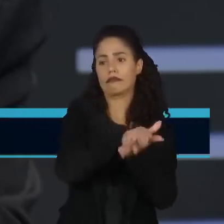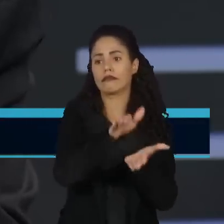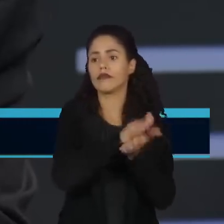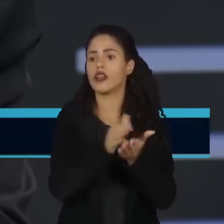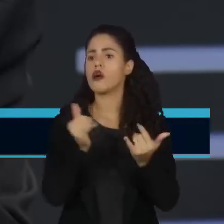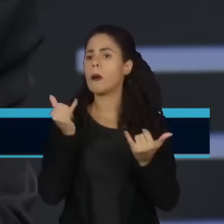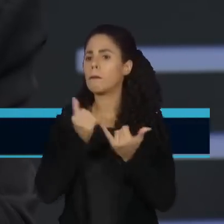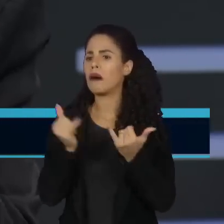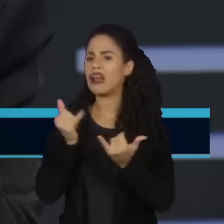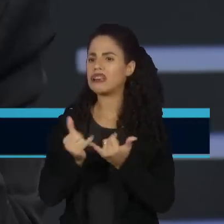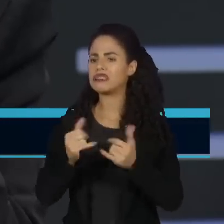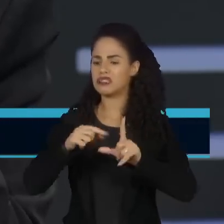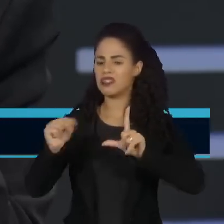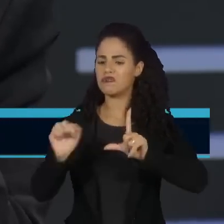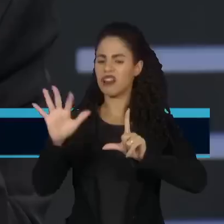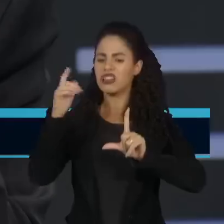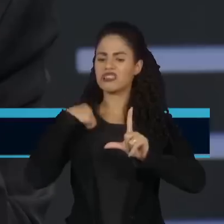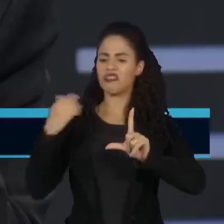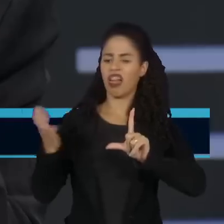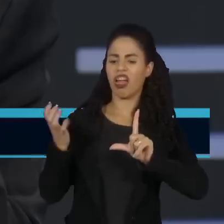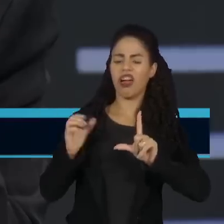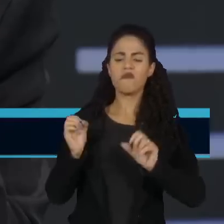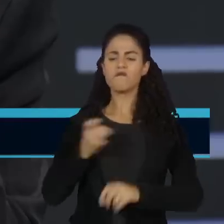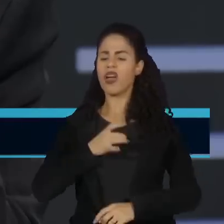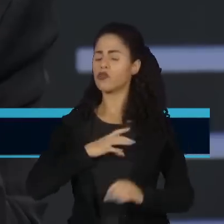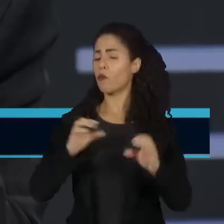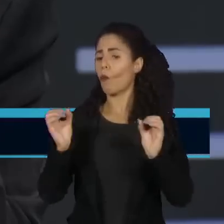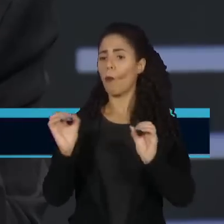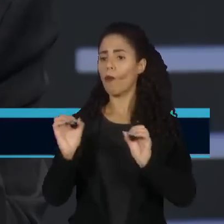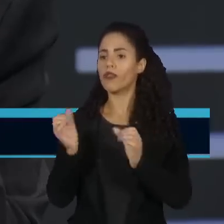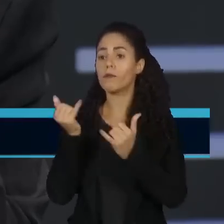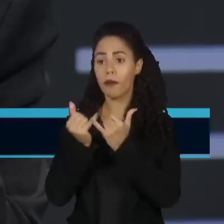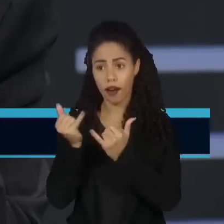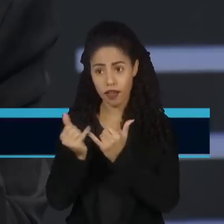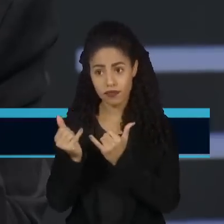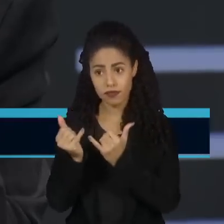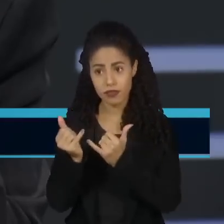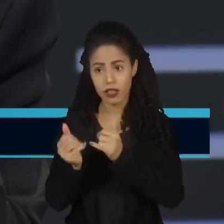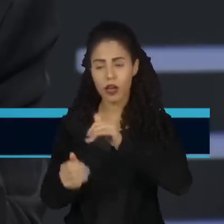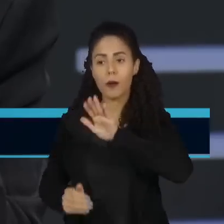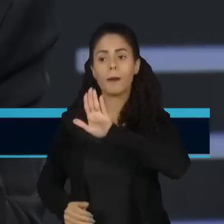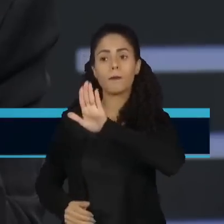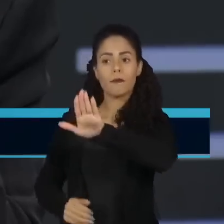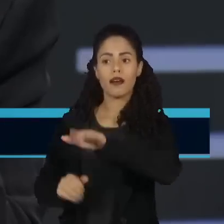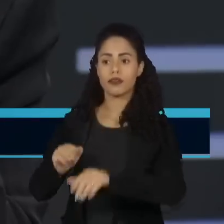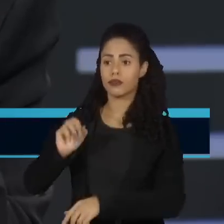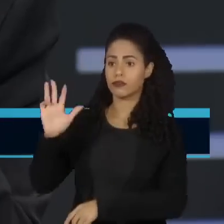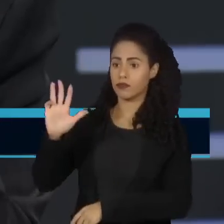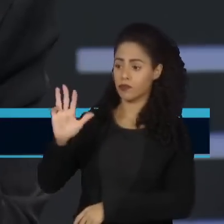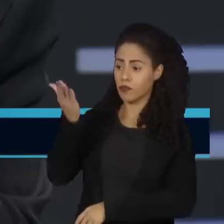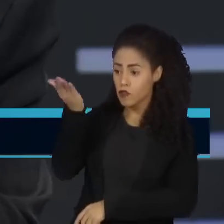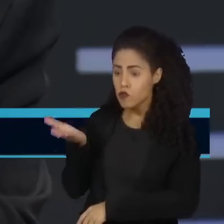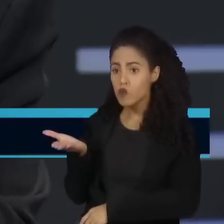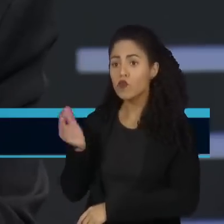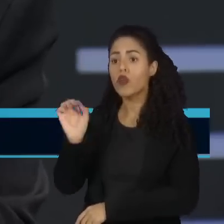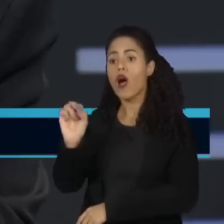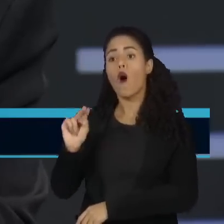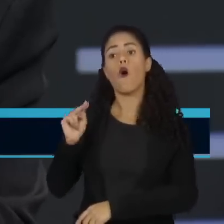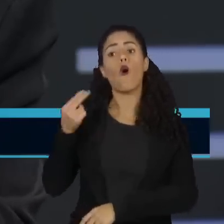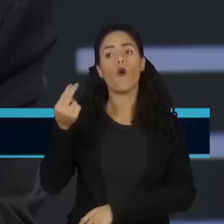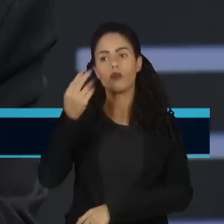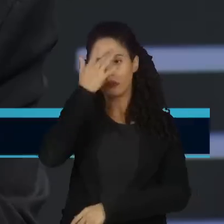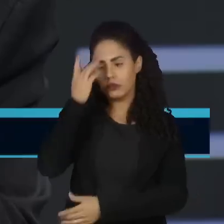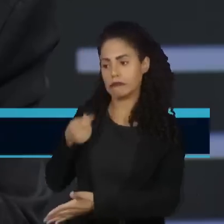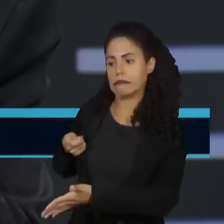medo de inflação. Então, a impressão que eu tenho é que quando o Lula ou qualquer outro pressiona